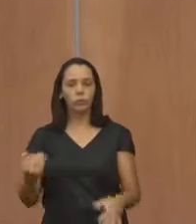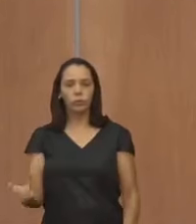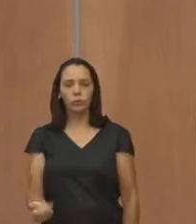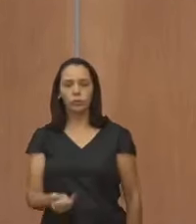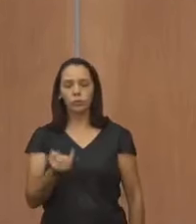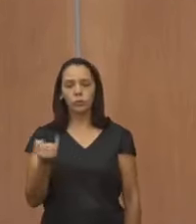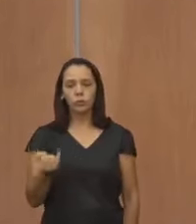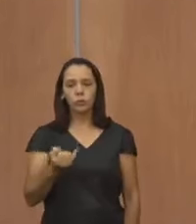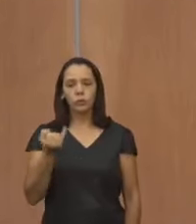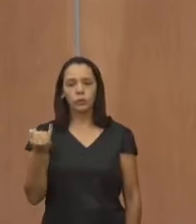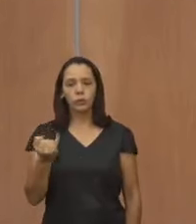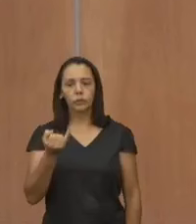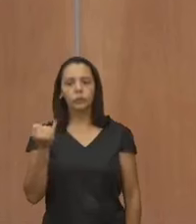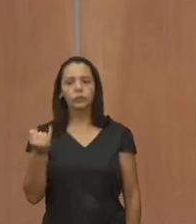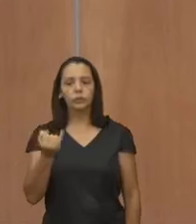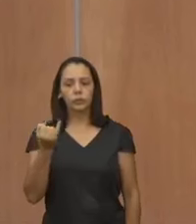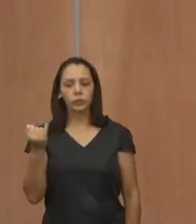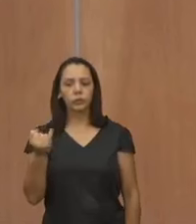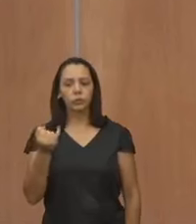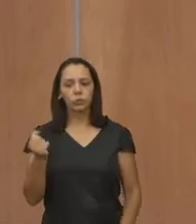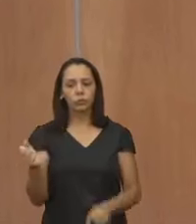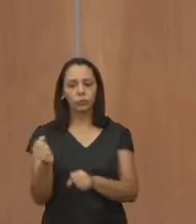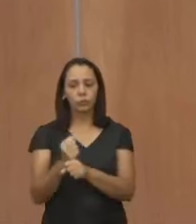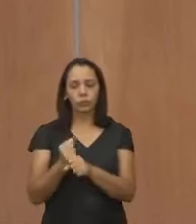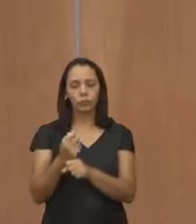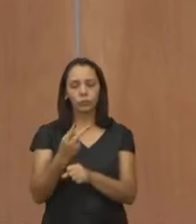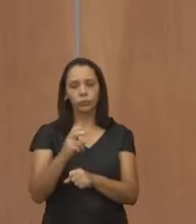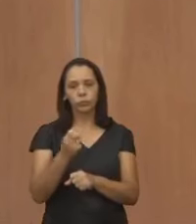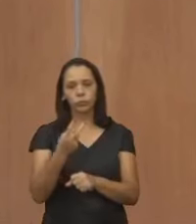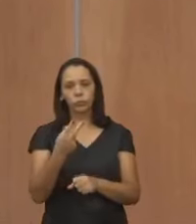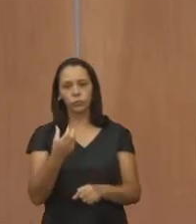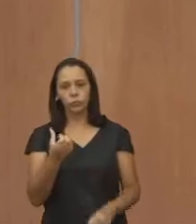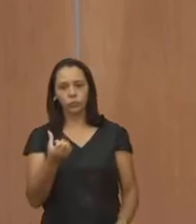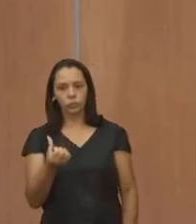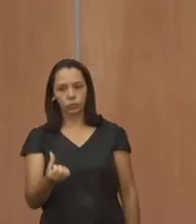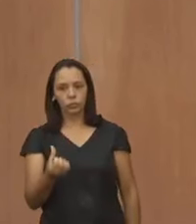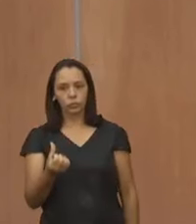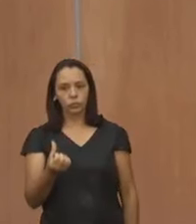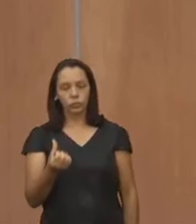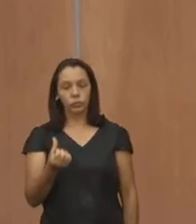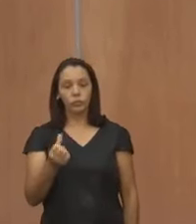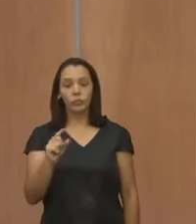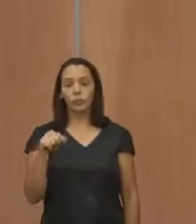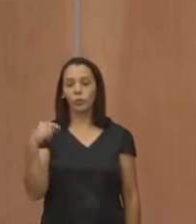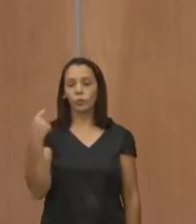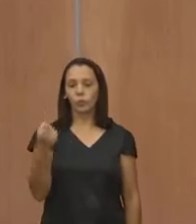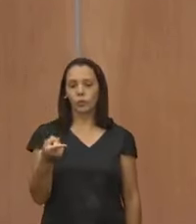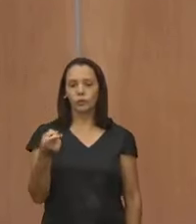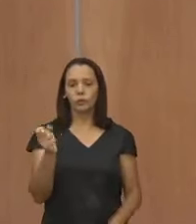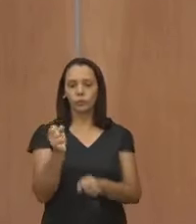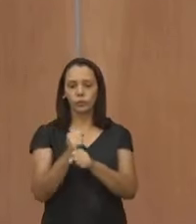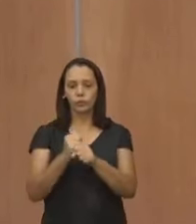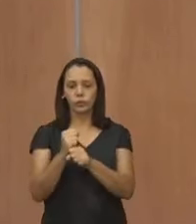das subprefeituras prevista para o ano de 2026. Então, para o ano que vem.